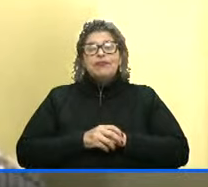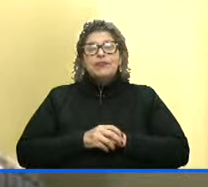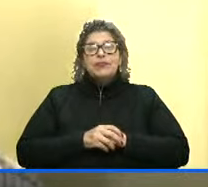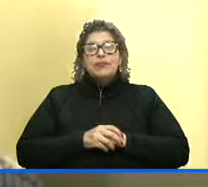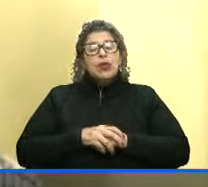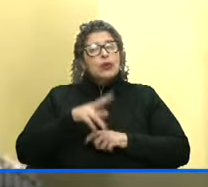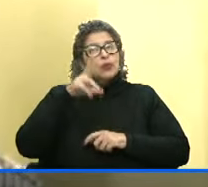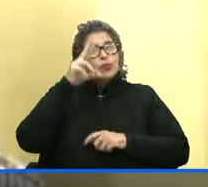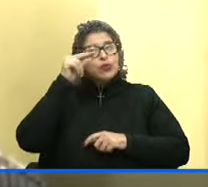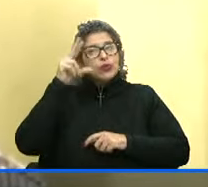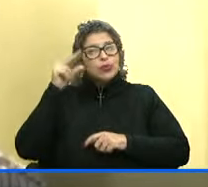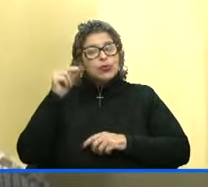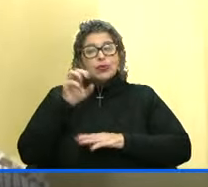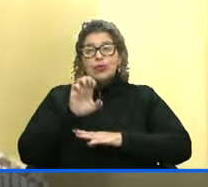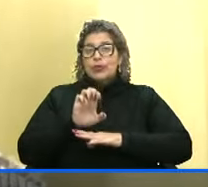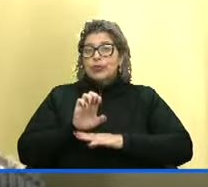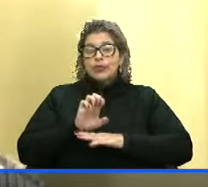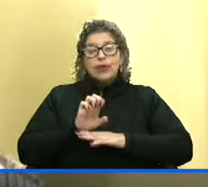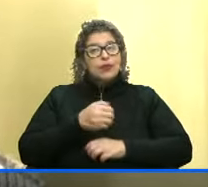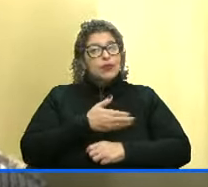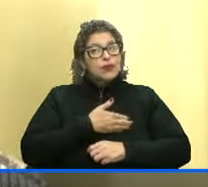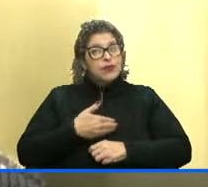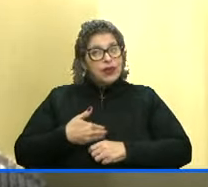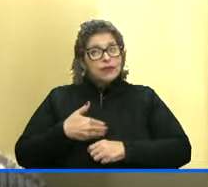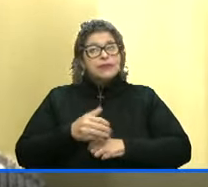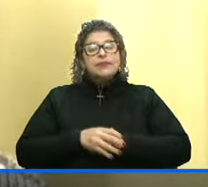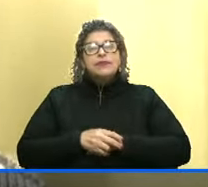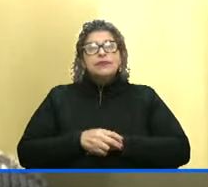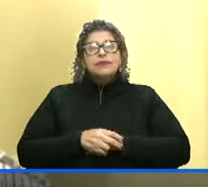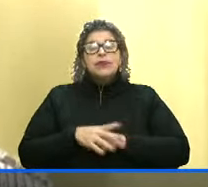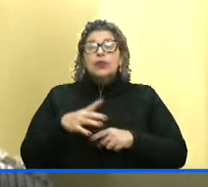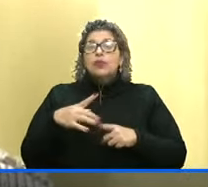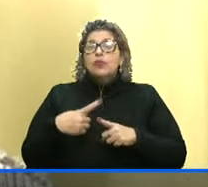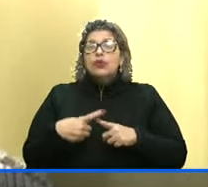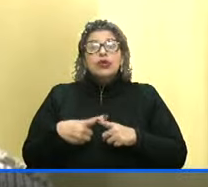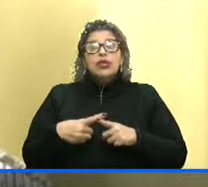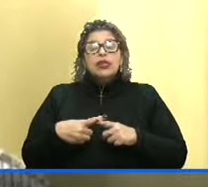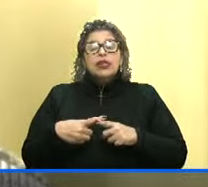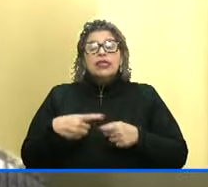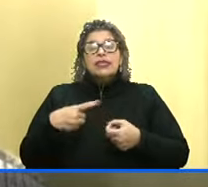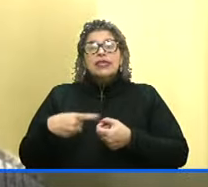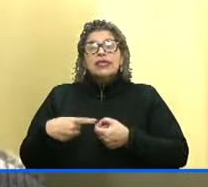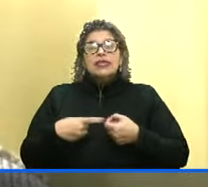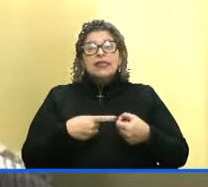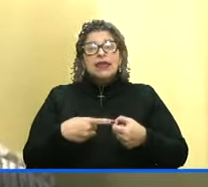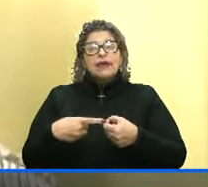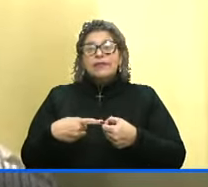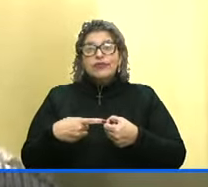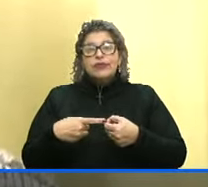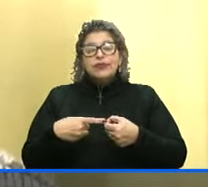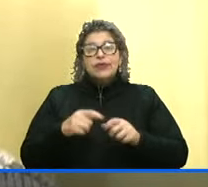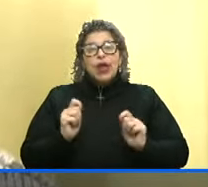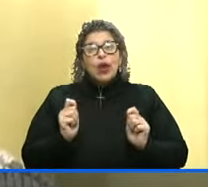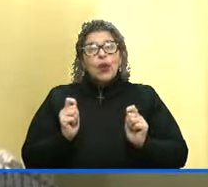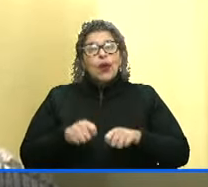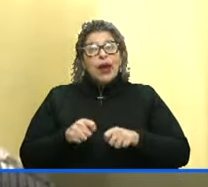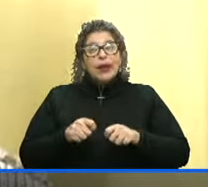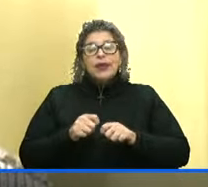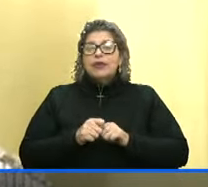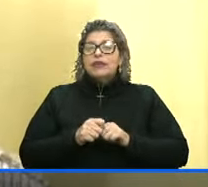ele municipal ou estadual, porque muitas vezes, se os municípios não garantem a